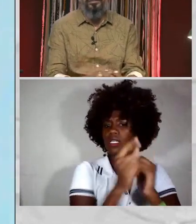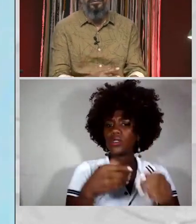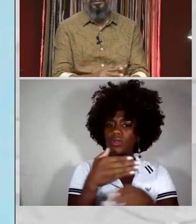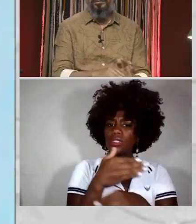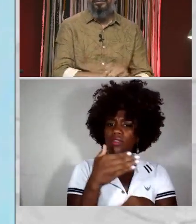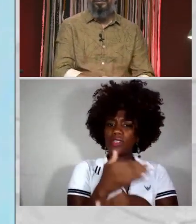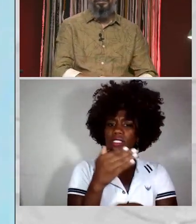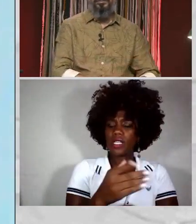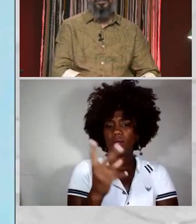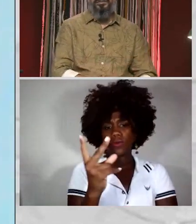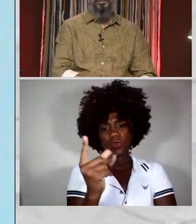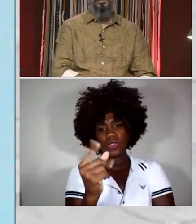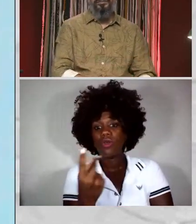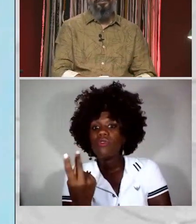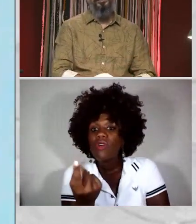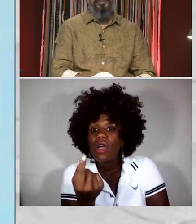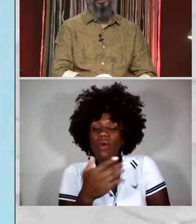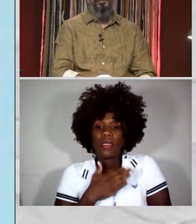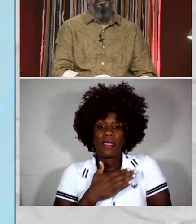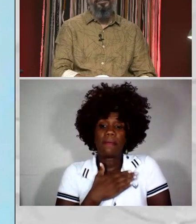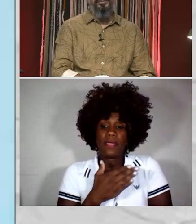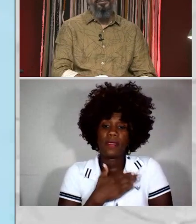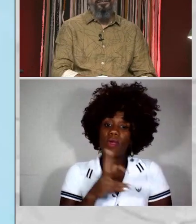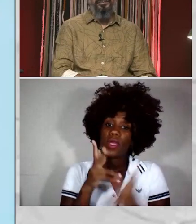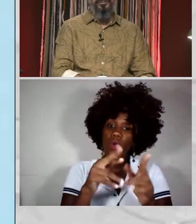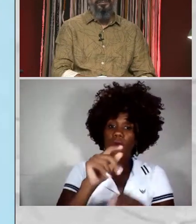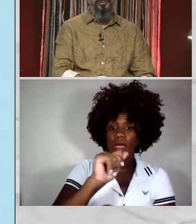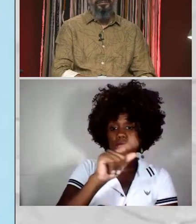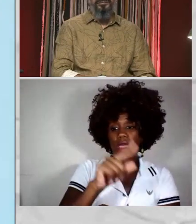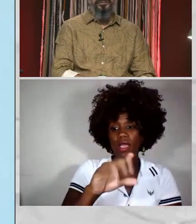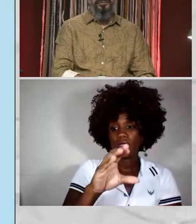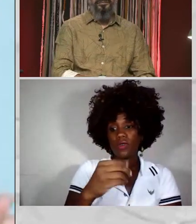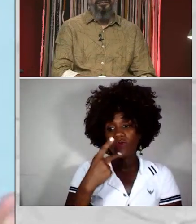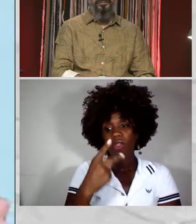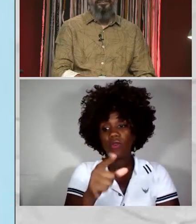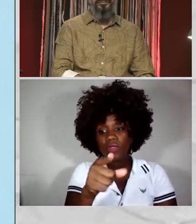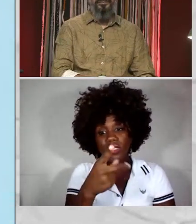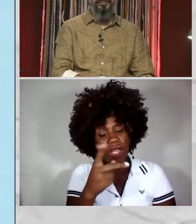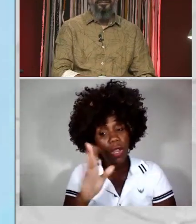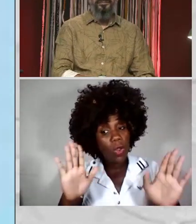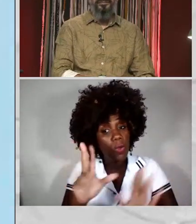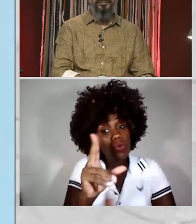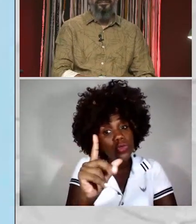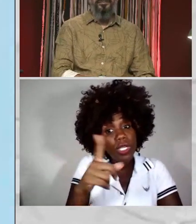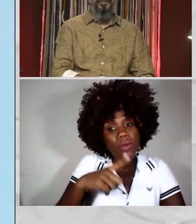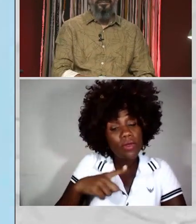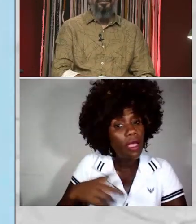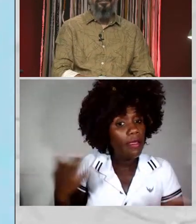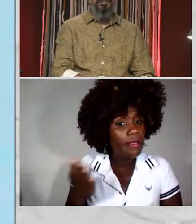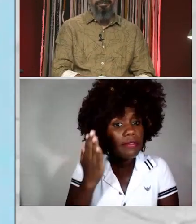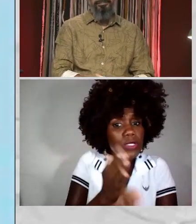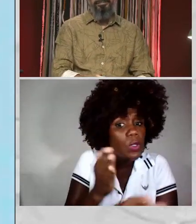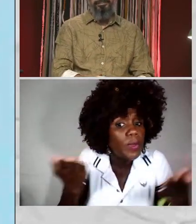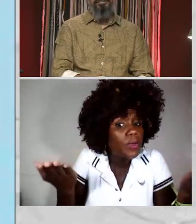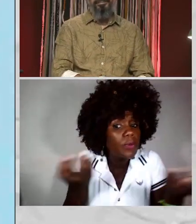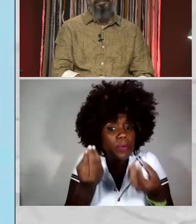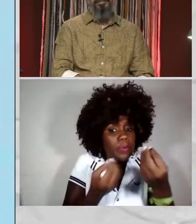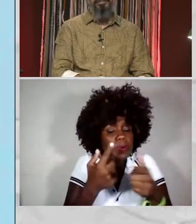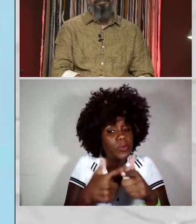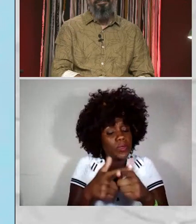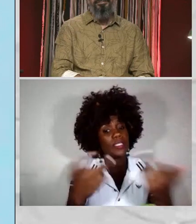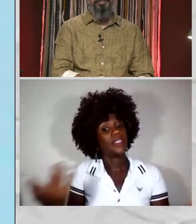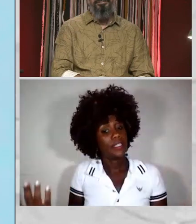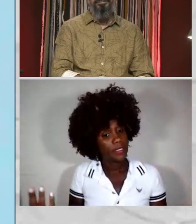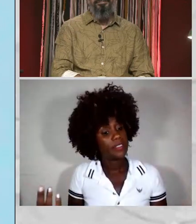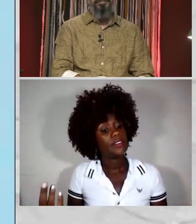um dinheiro e a um valor que é meu, é nosso, como o Lázaro falou, esse dinheiro está aí, você comentou, ele está aí, por que, é que nunca chegou? Né? Então, aí